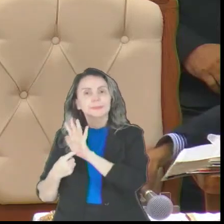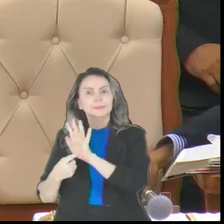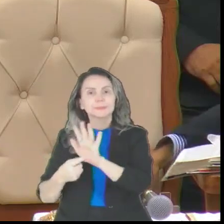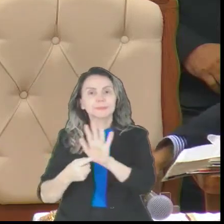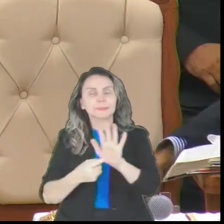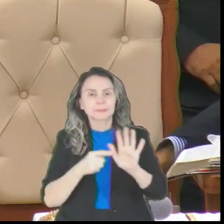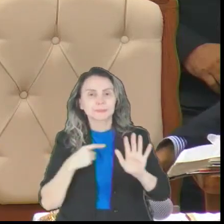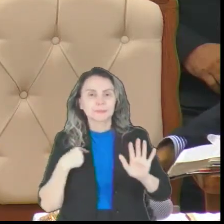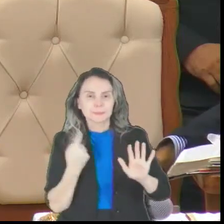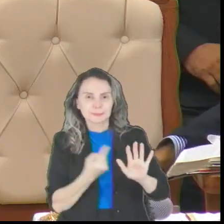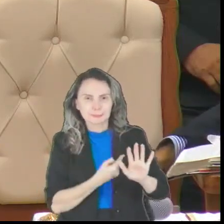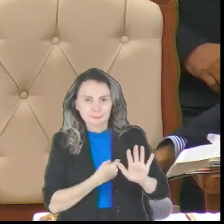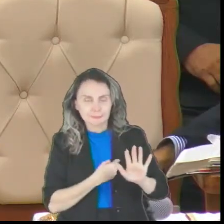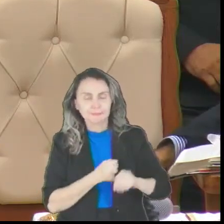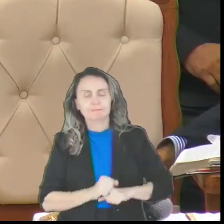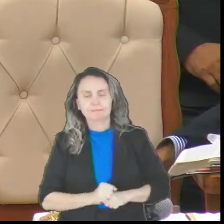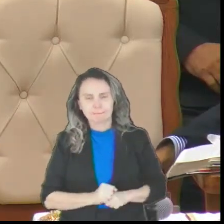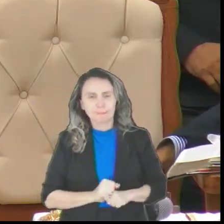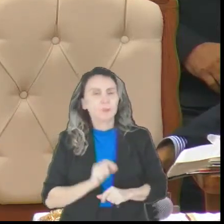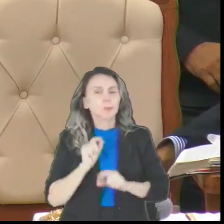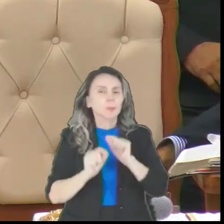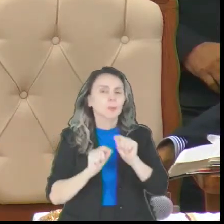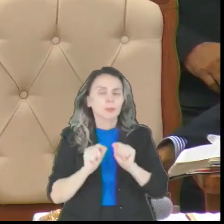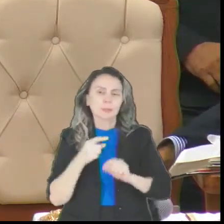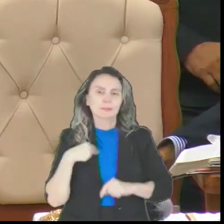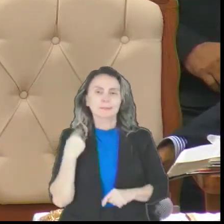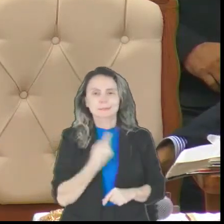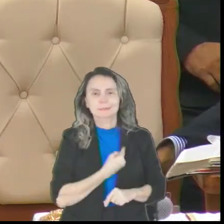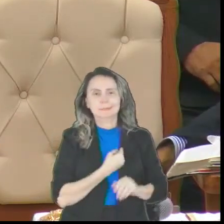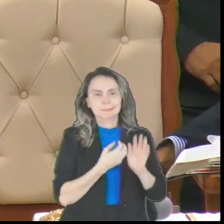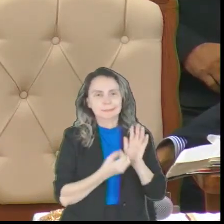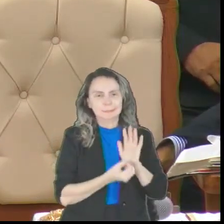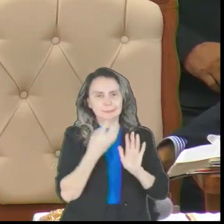que as nossas obras são como trapo de imundícia.